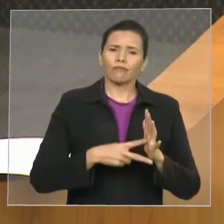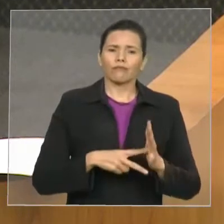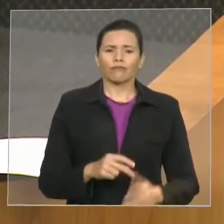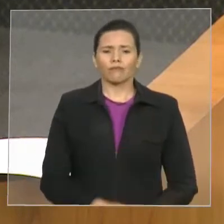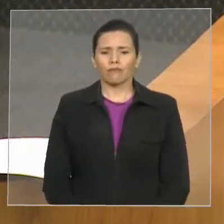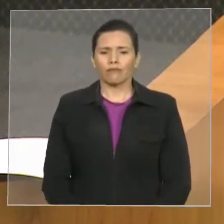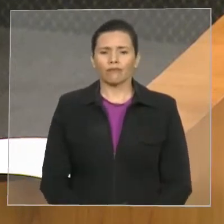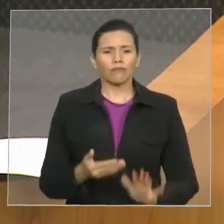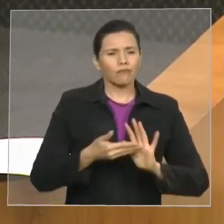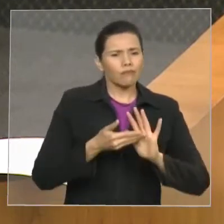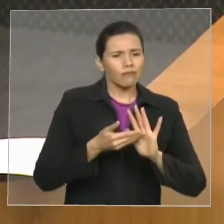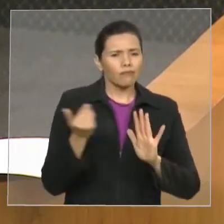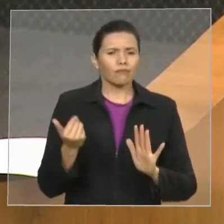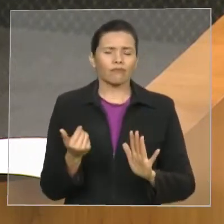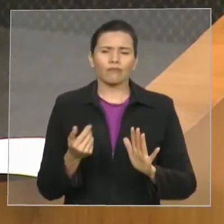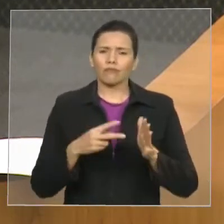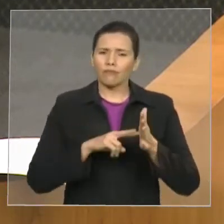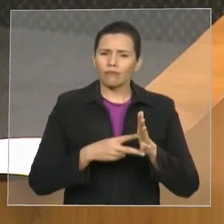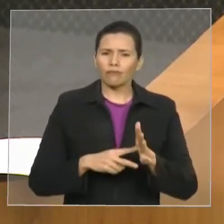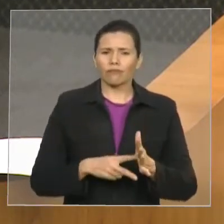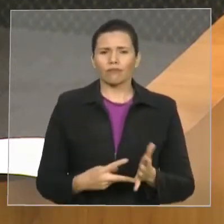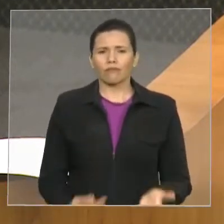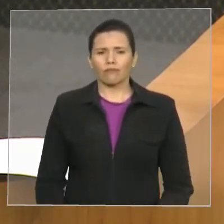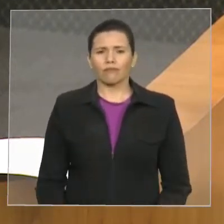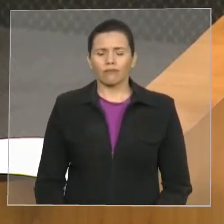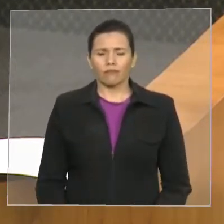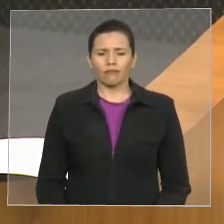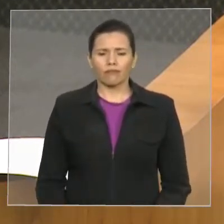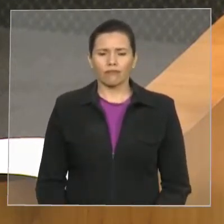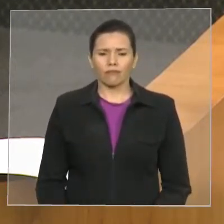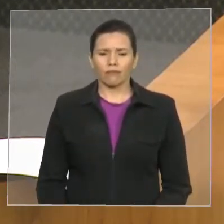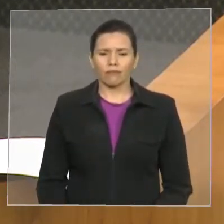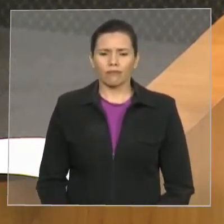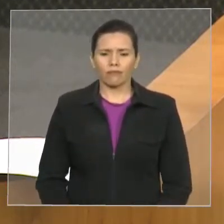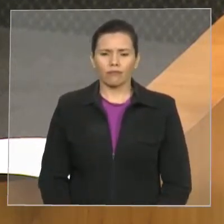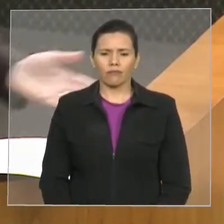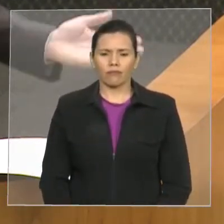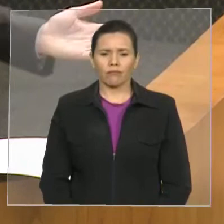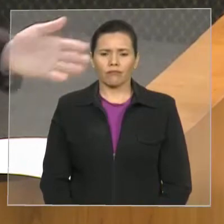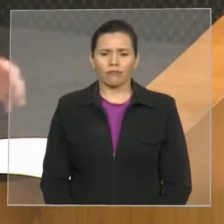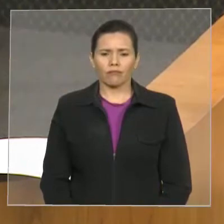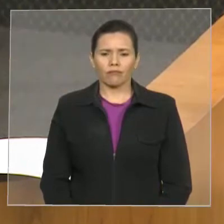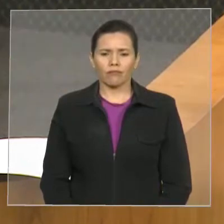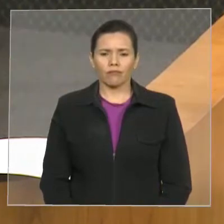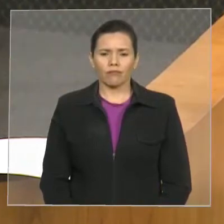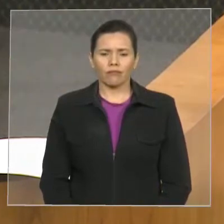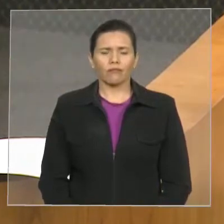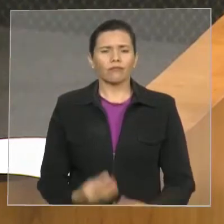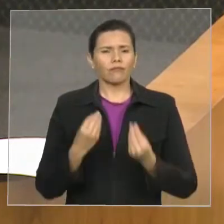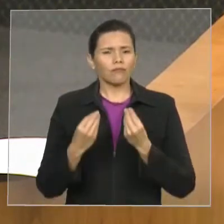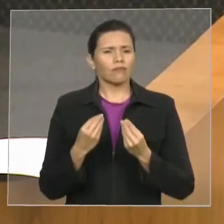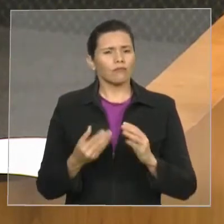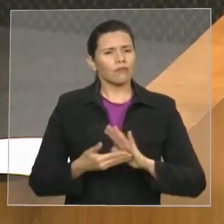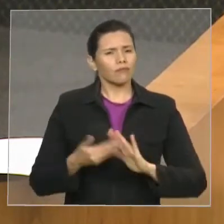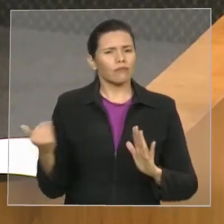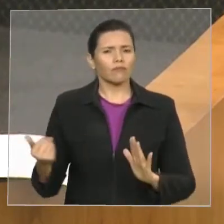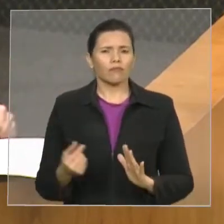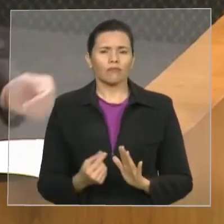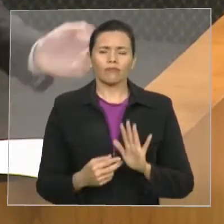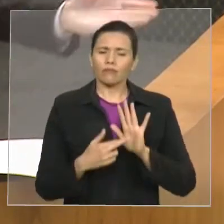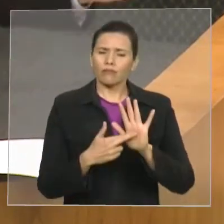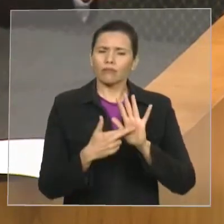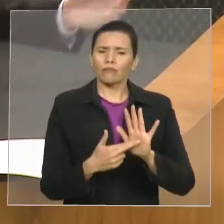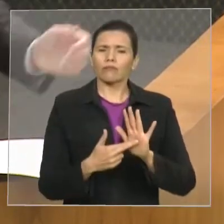os sindicatos como intervenientes do Fundo Estadual de Habitação e Desenvolvimento do Maranhão. Qual